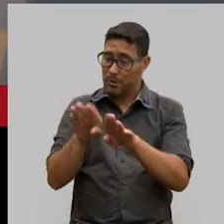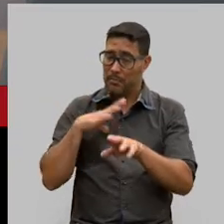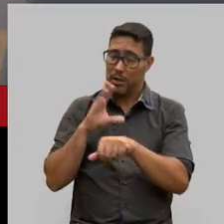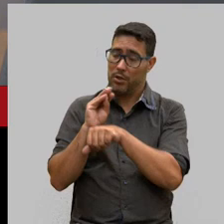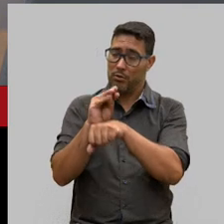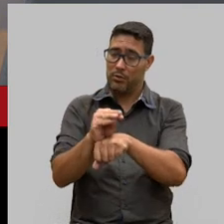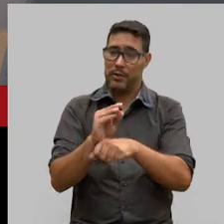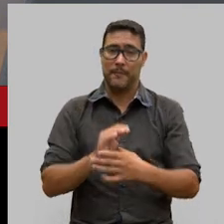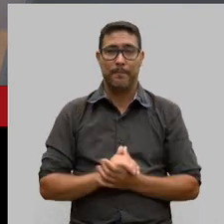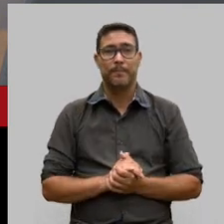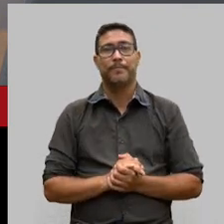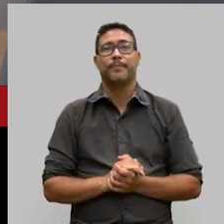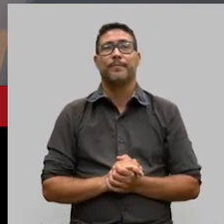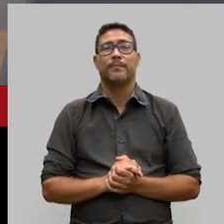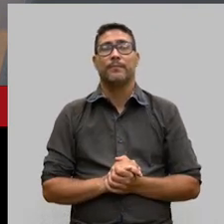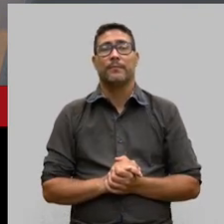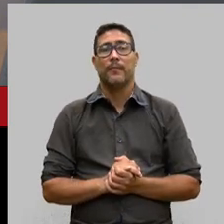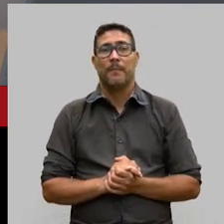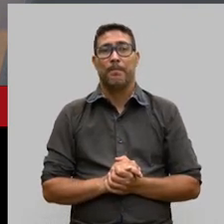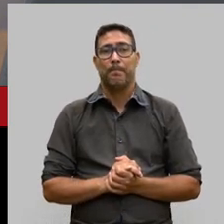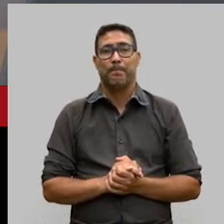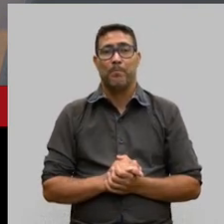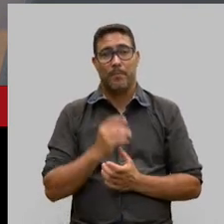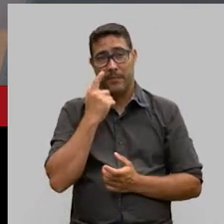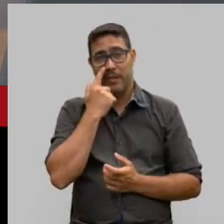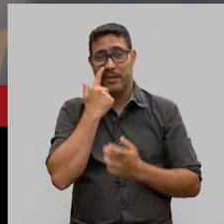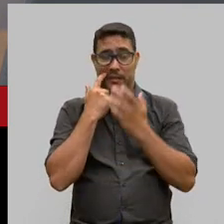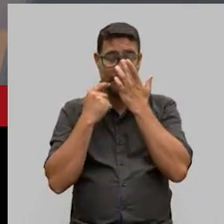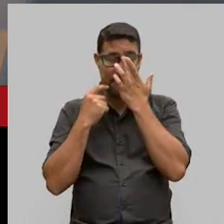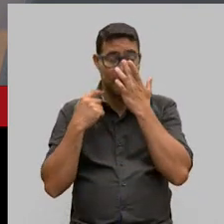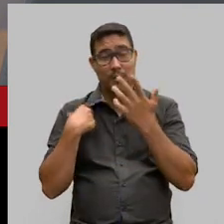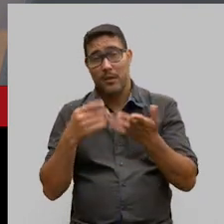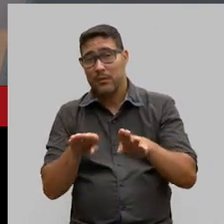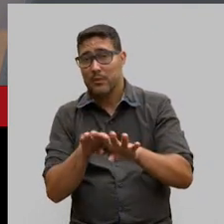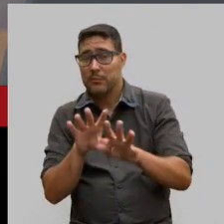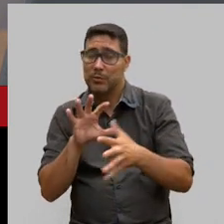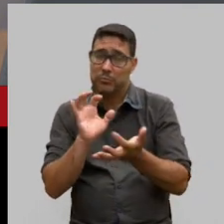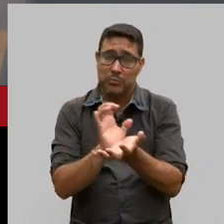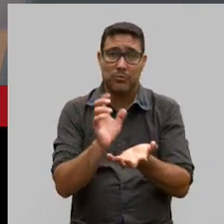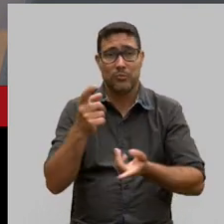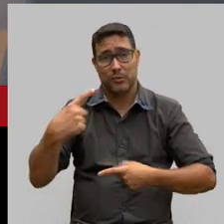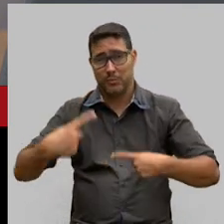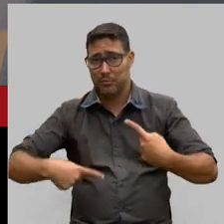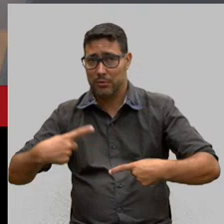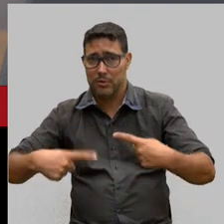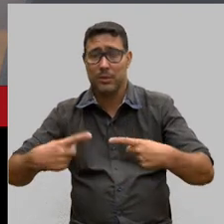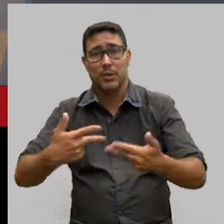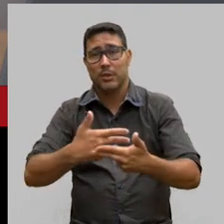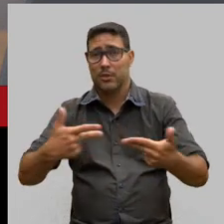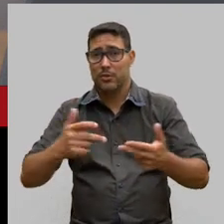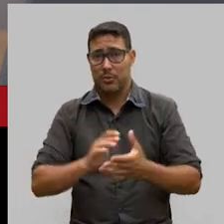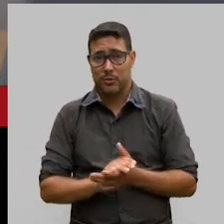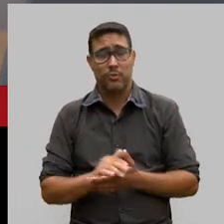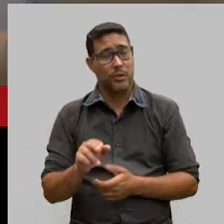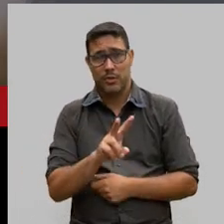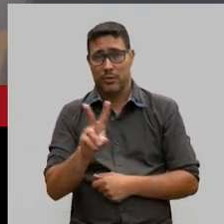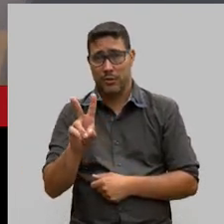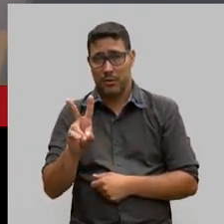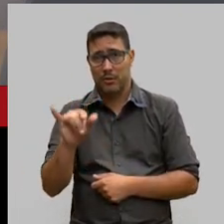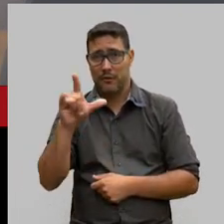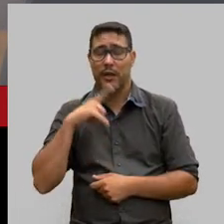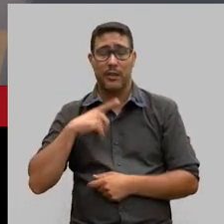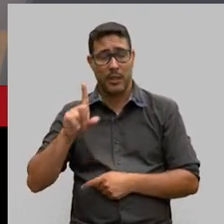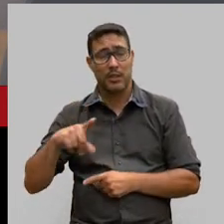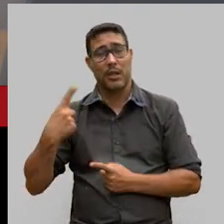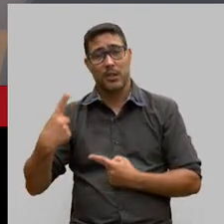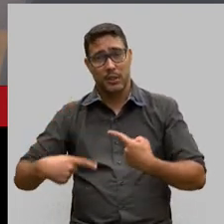Eh e tem várias outras ações Evidente tem um conjunto de políticas públicas que nós vamos ter que tá debatendo